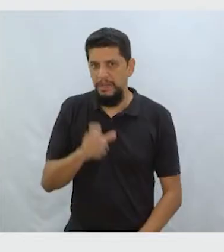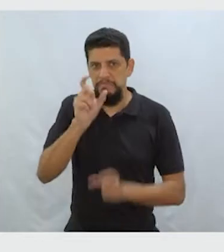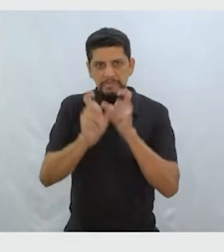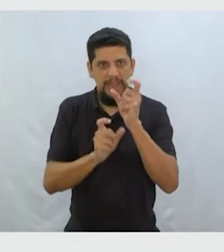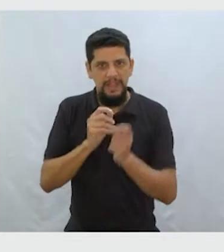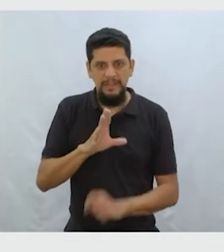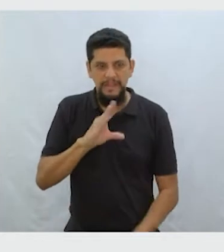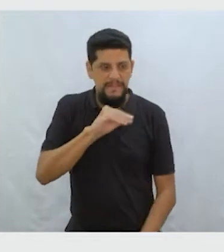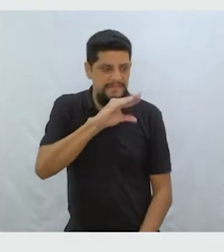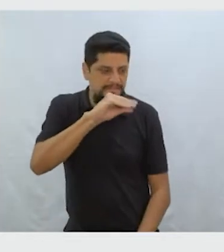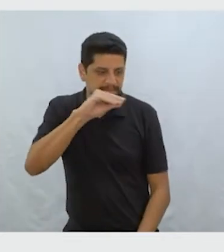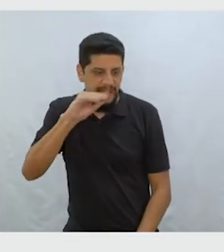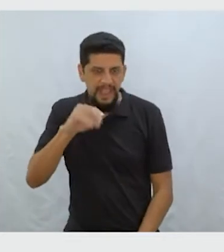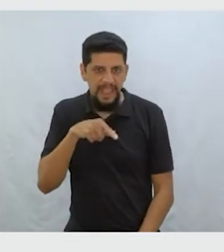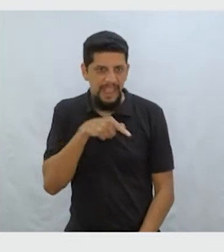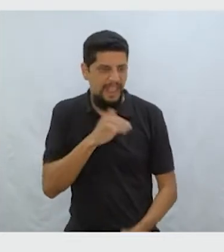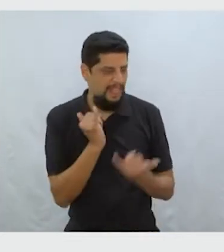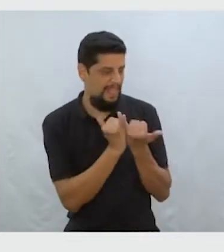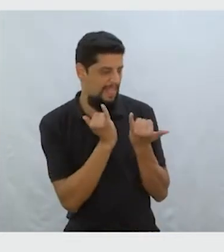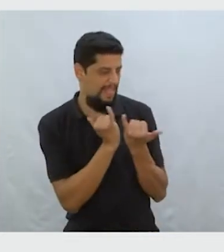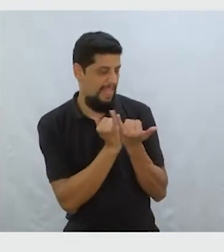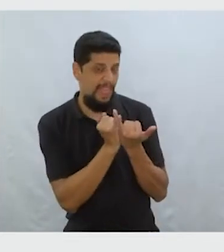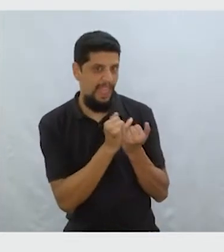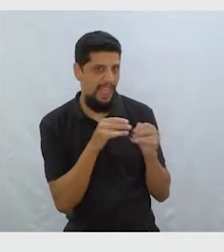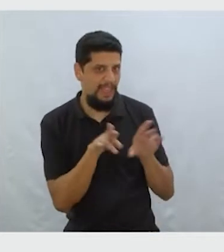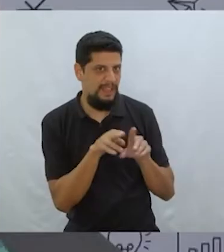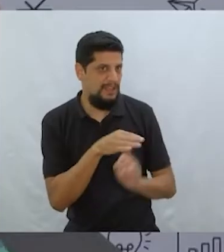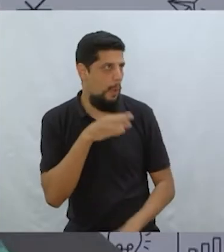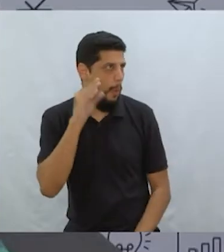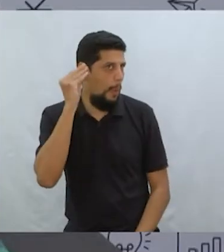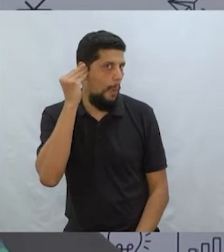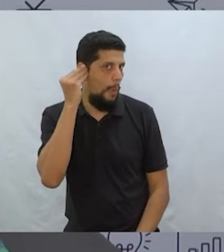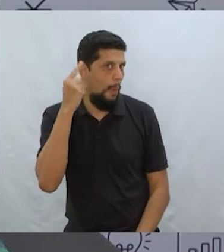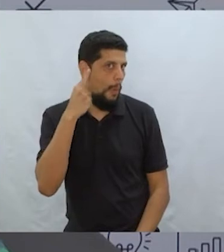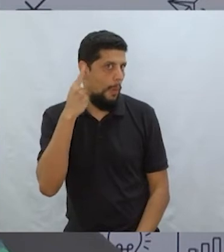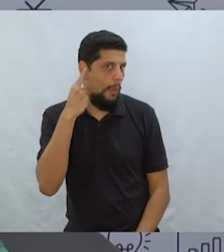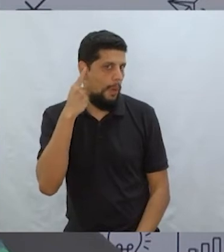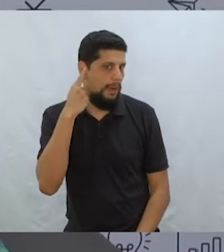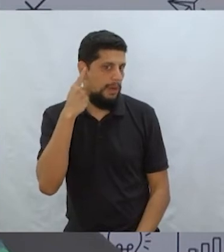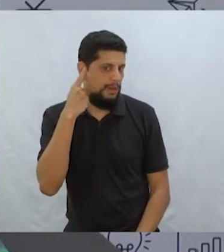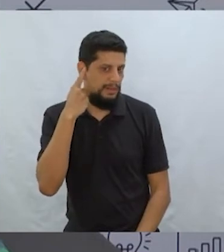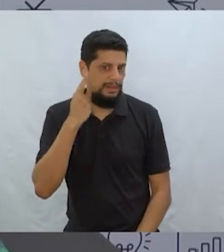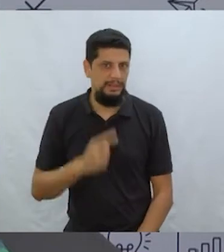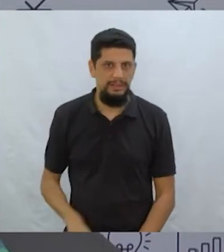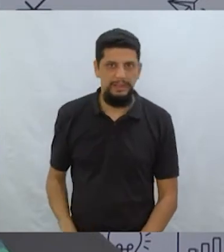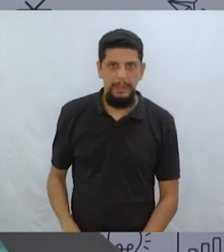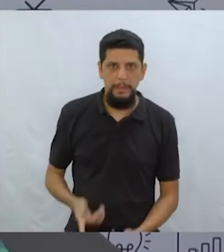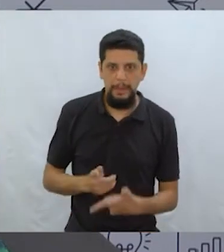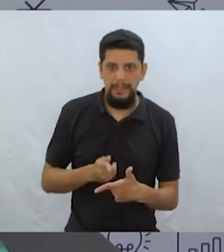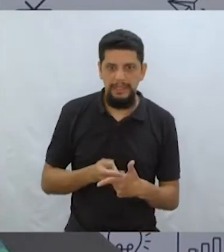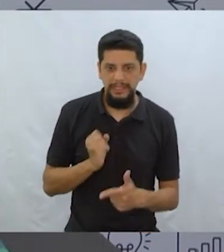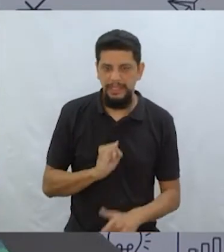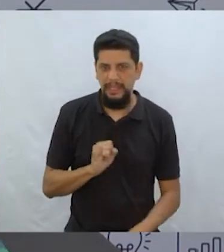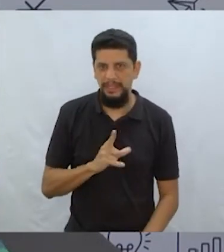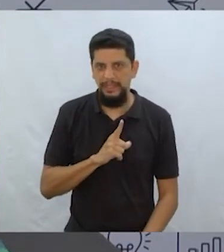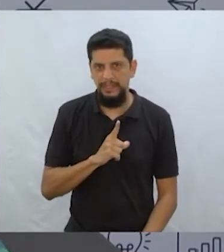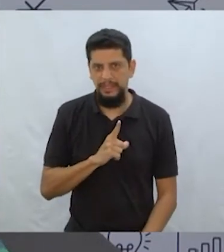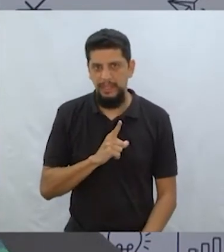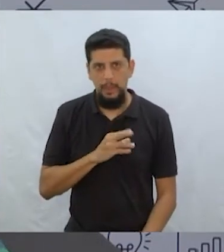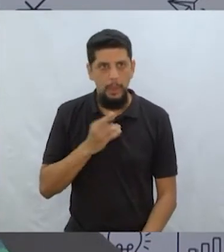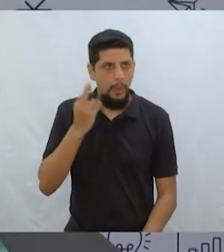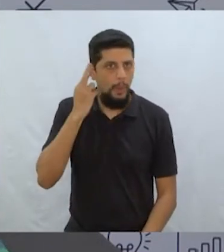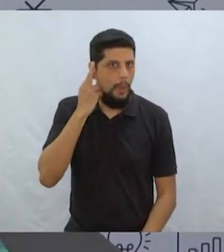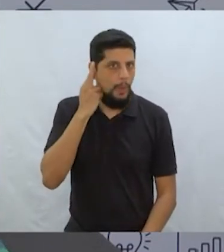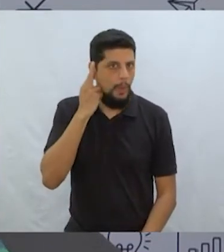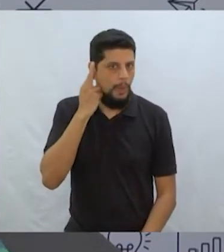o pessoal cochichava que ele era mais surdo do que uma porta bestagem porque se existe coisa que não